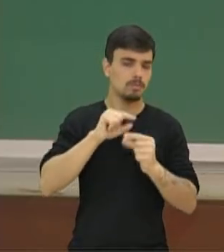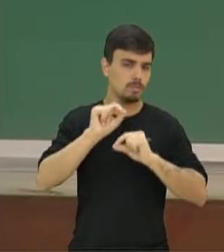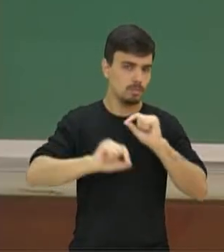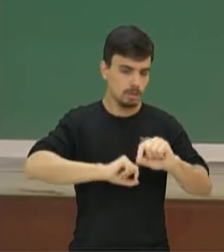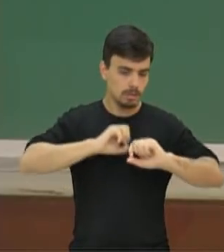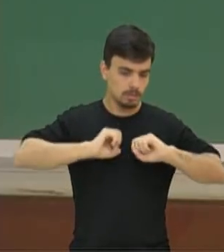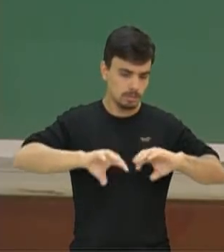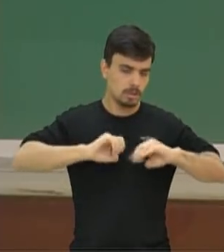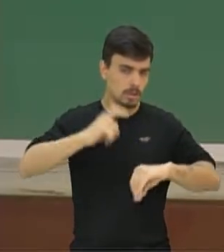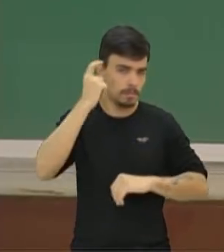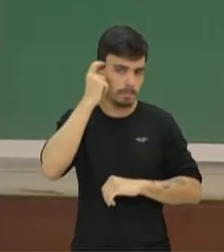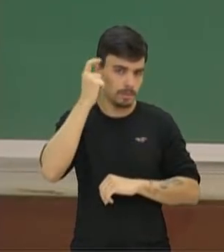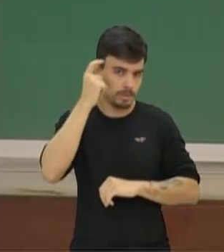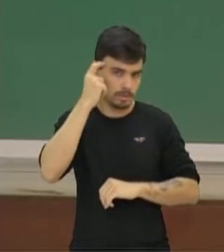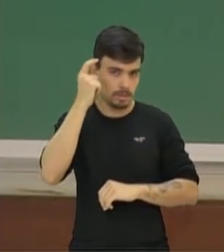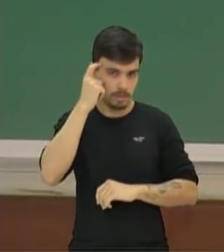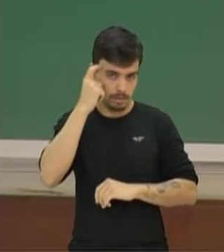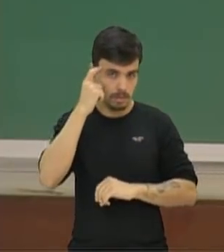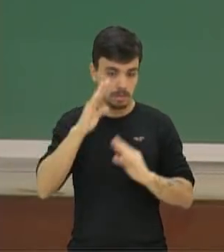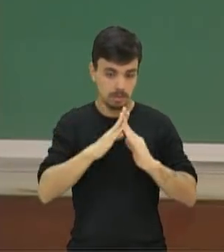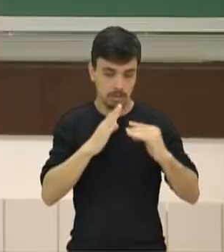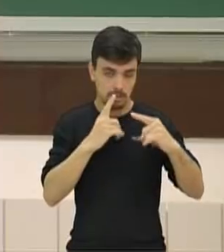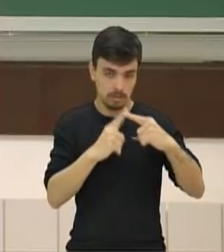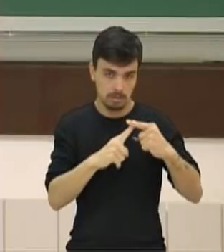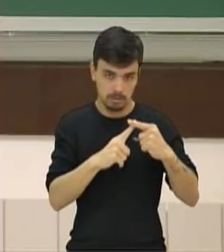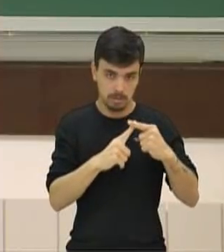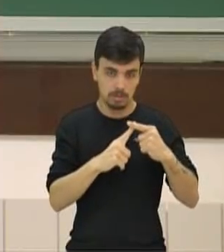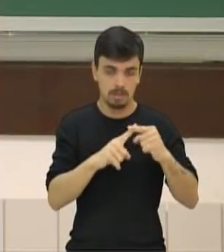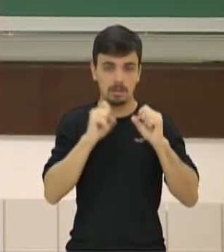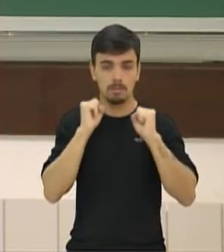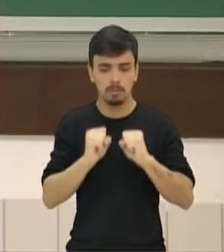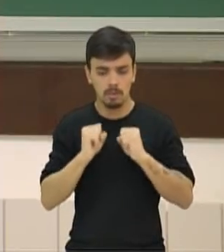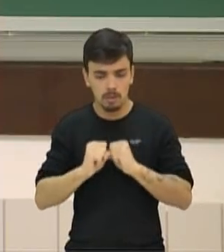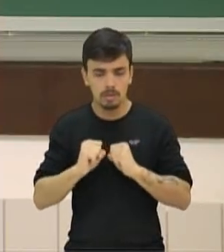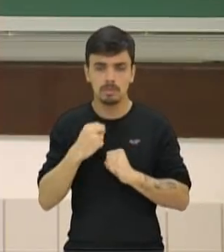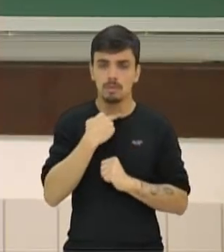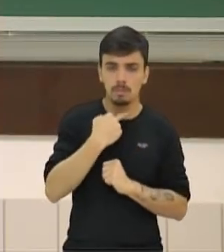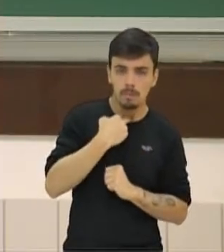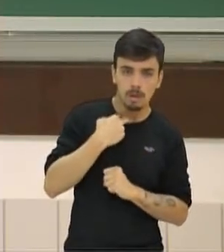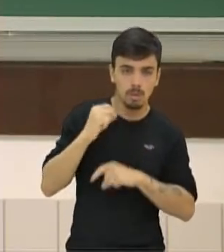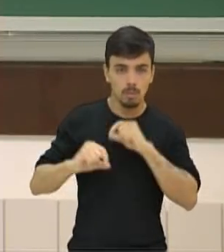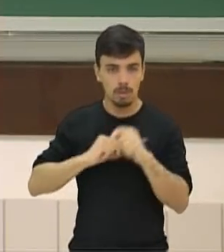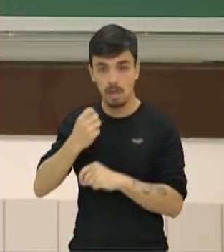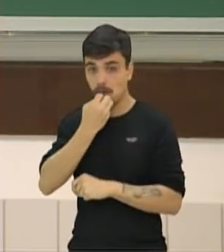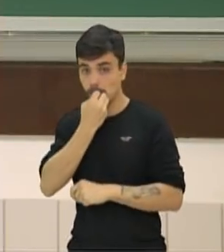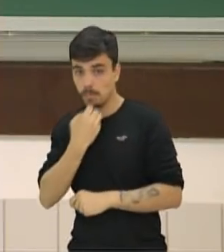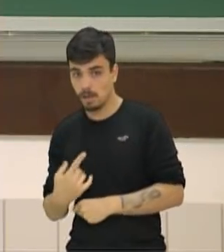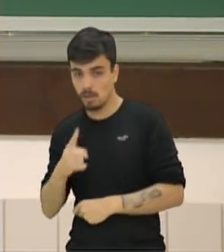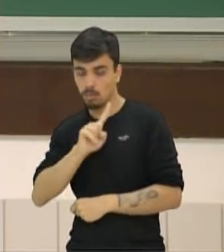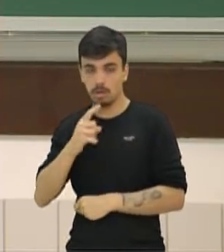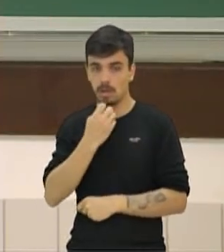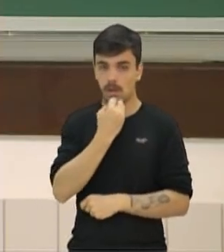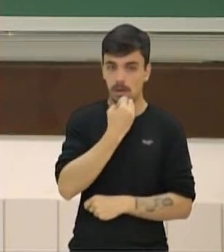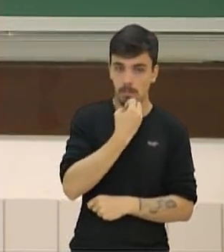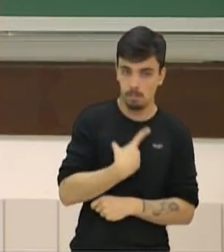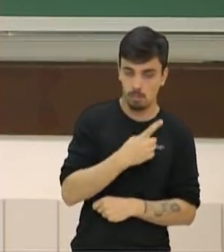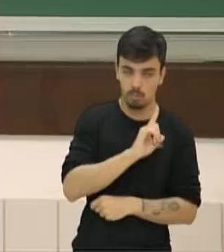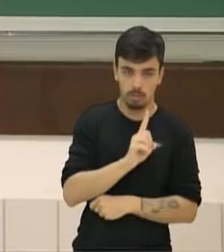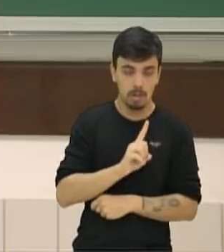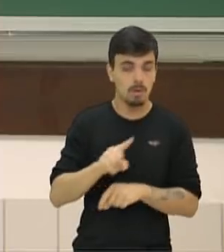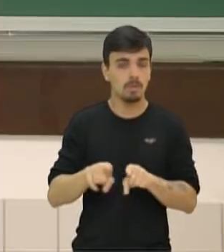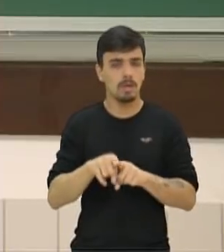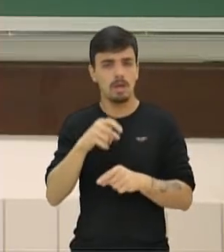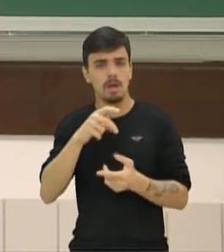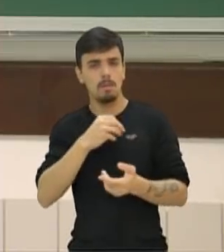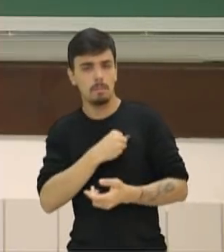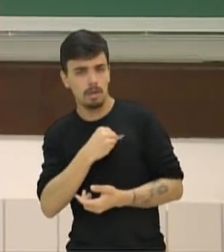da Igreja, né, os preceitos da Igreja, né, ensinando o que pode, o que não pode, o que é bem, o que não é bem, o que é pecado, o que não é